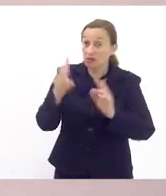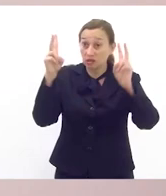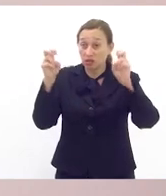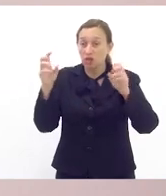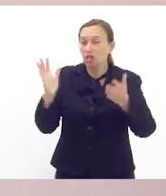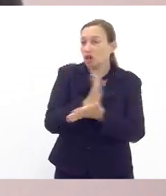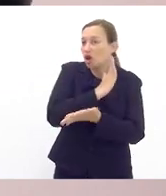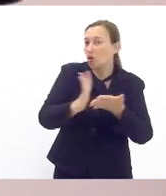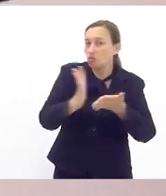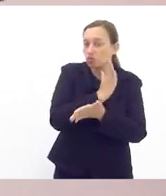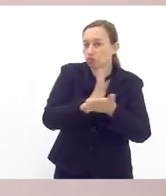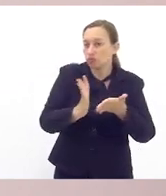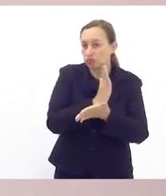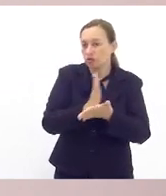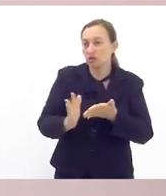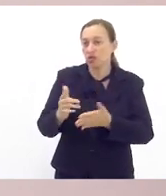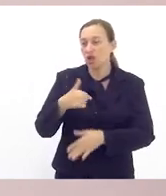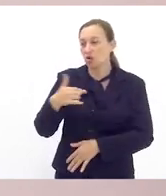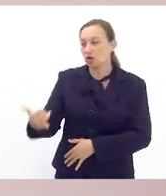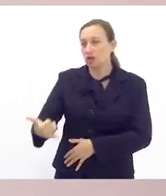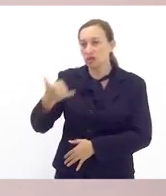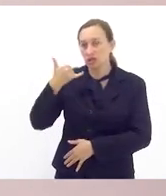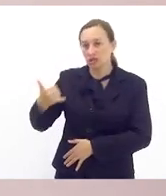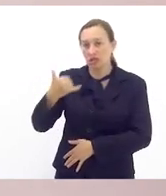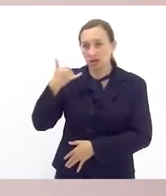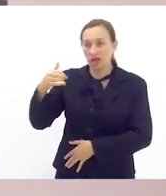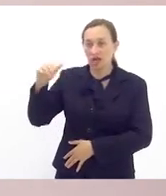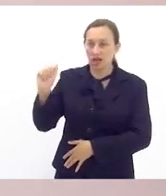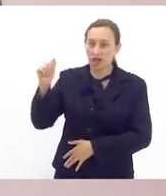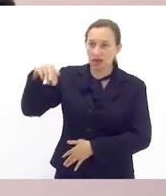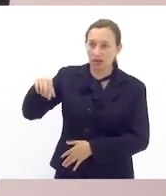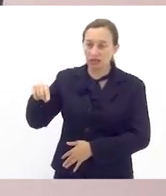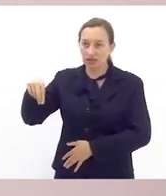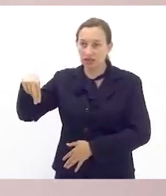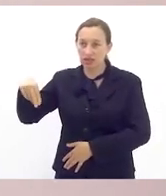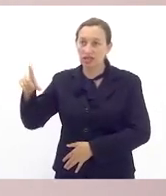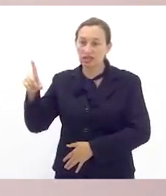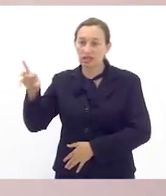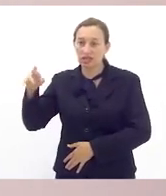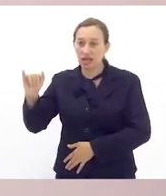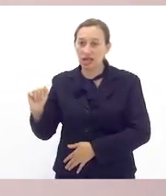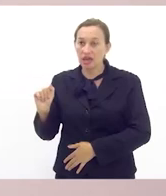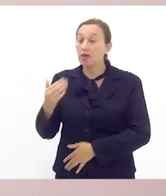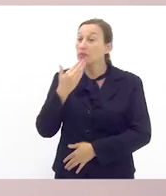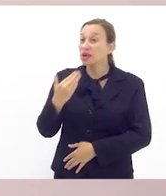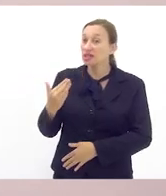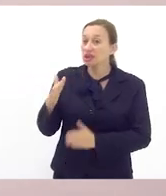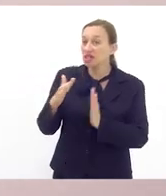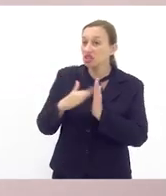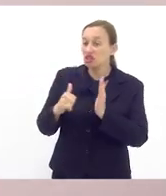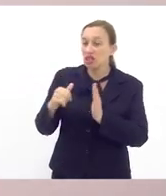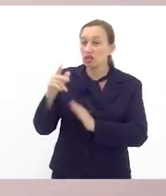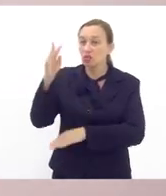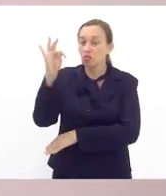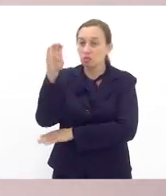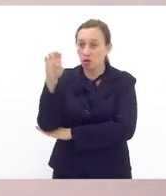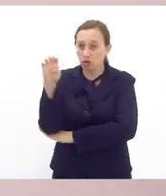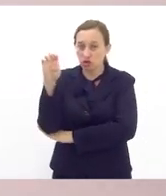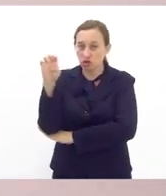algumas vezes eu liguei para a senhora Andreia que se encontra aqui pedindo a retirada de um poste